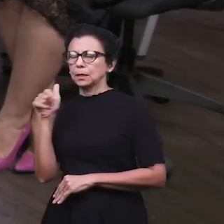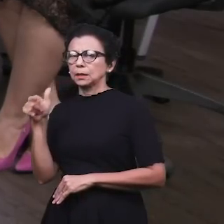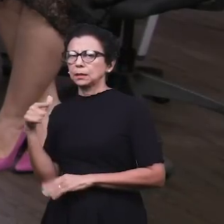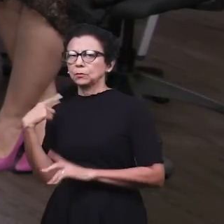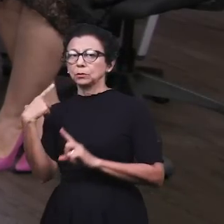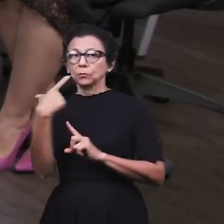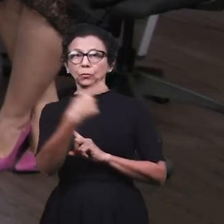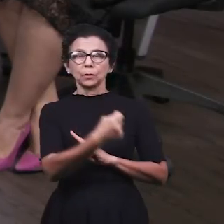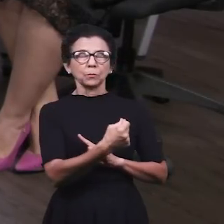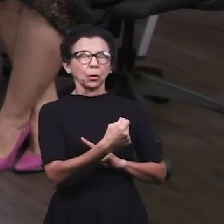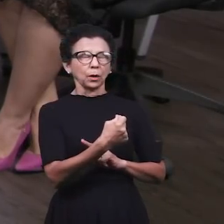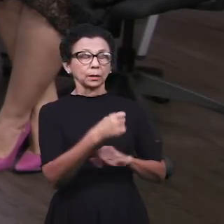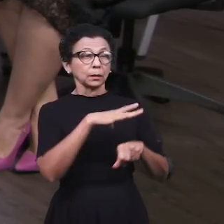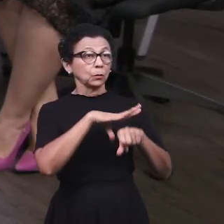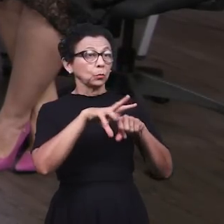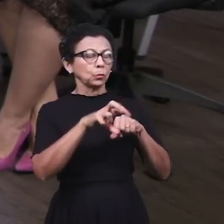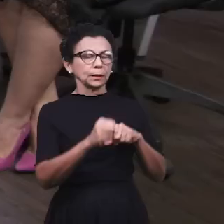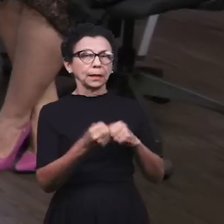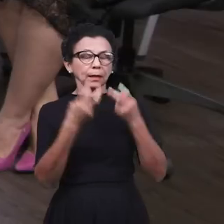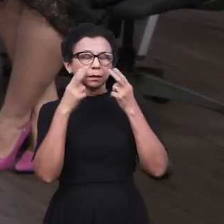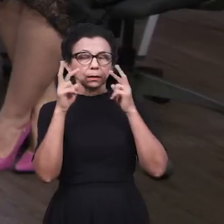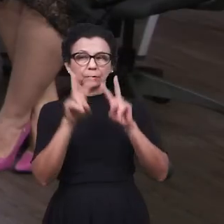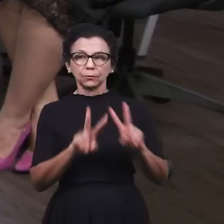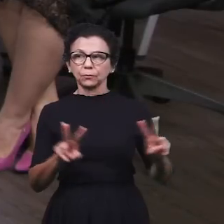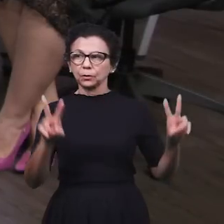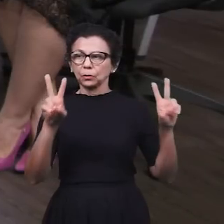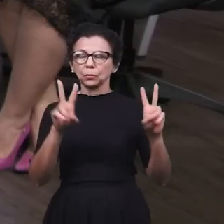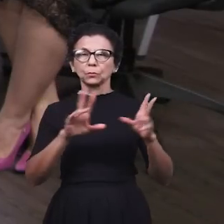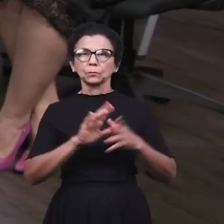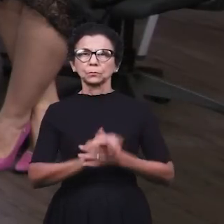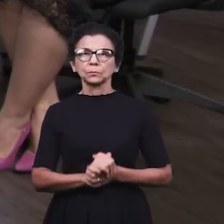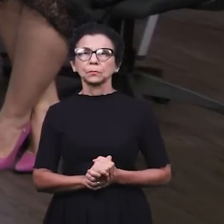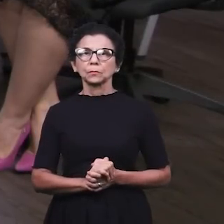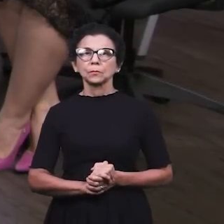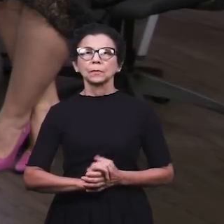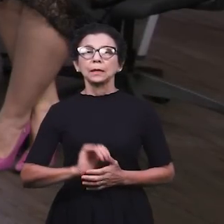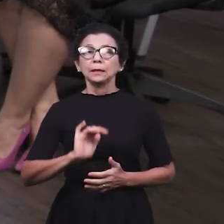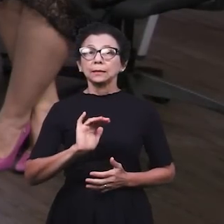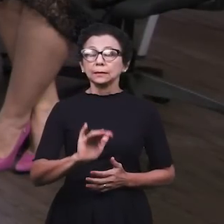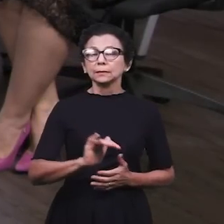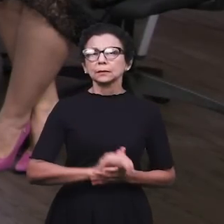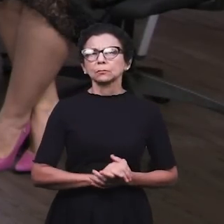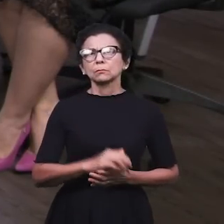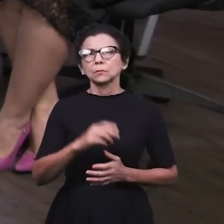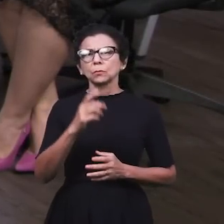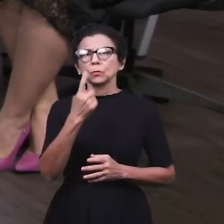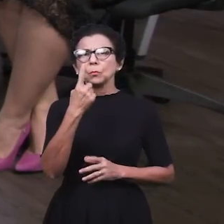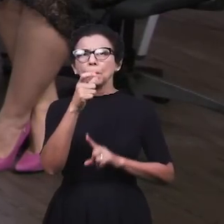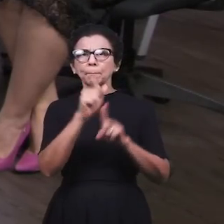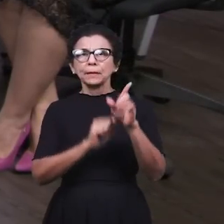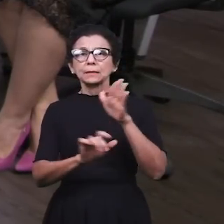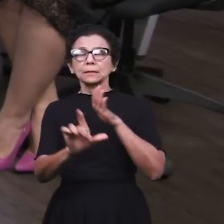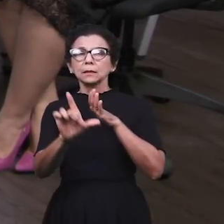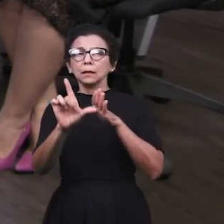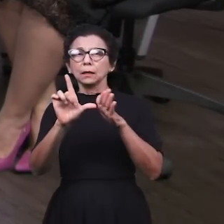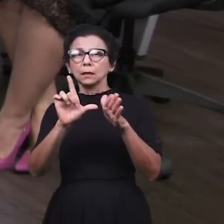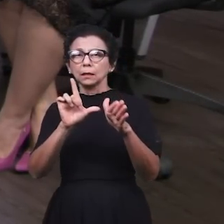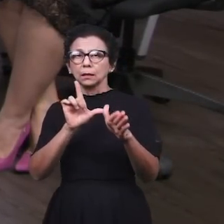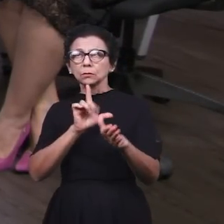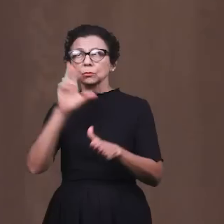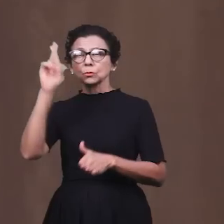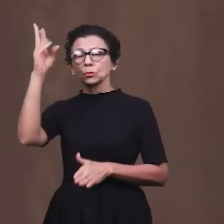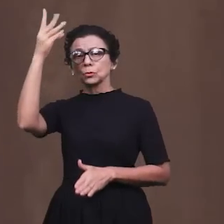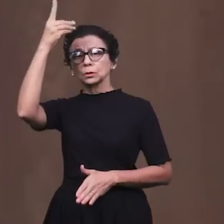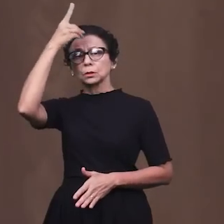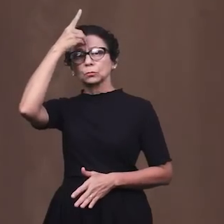revelação 30 dias antes, eu estando lá presente, que ia entrar uma pessoa cega e ia sair vendo. Mas no dia que eu estava